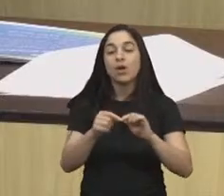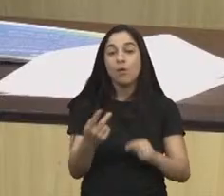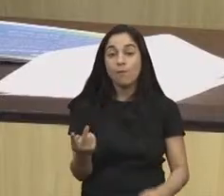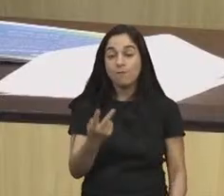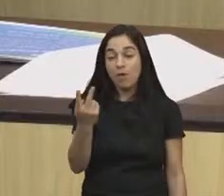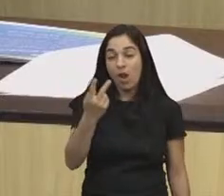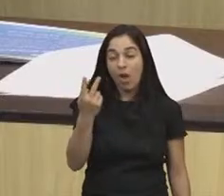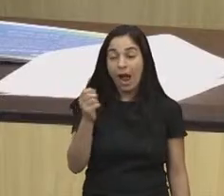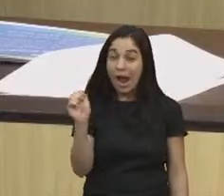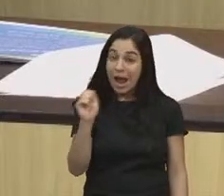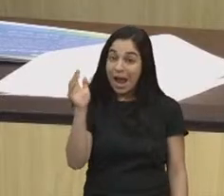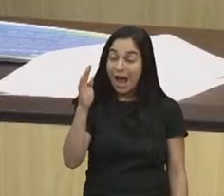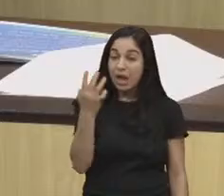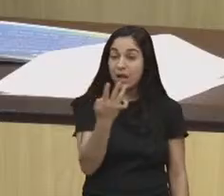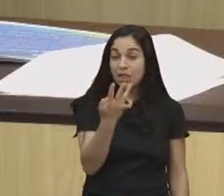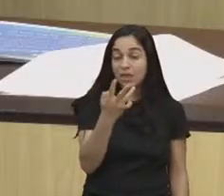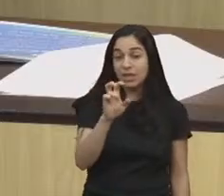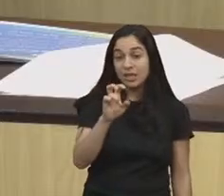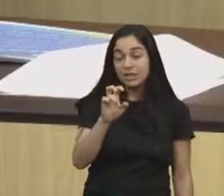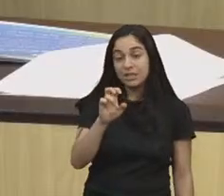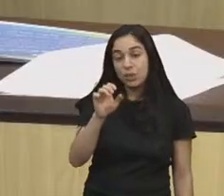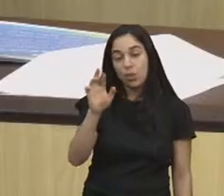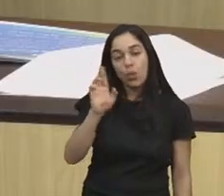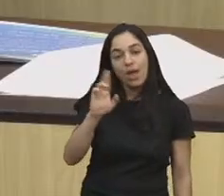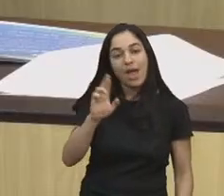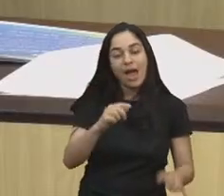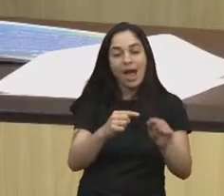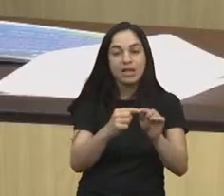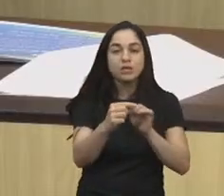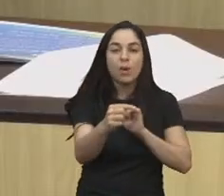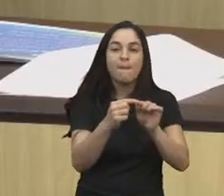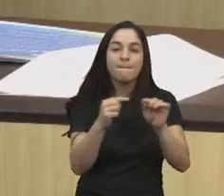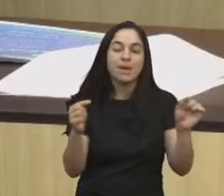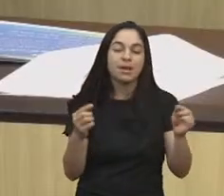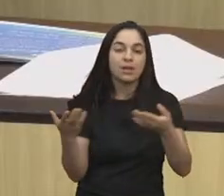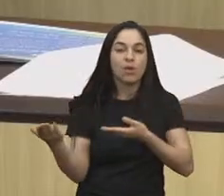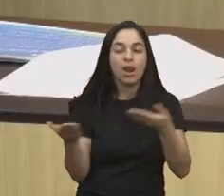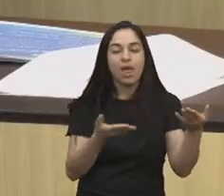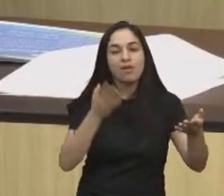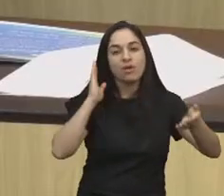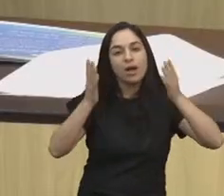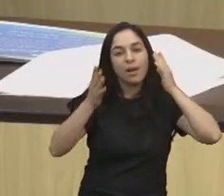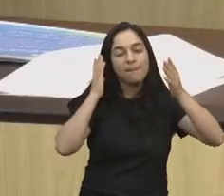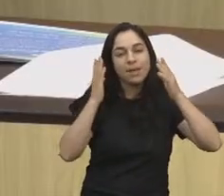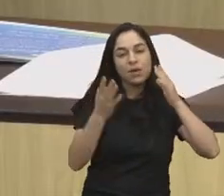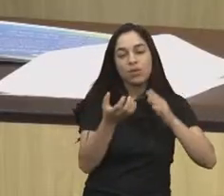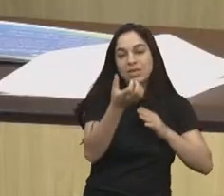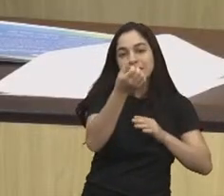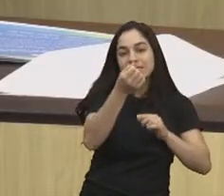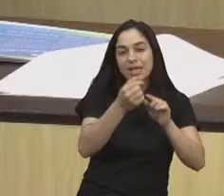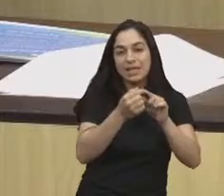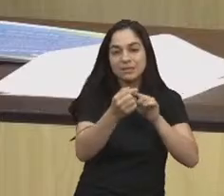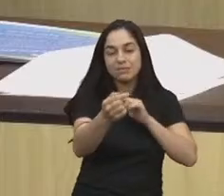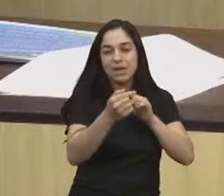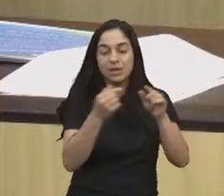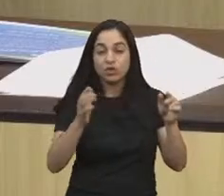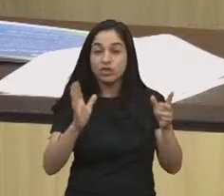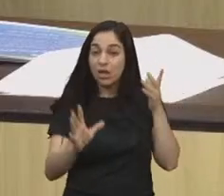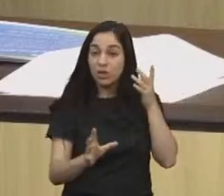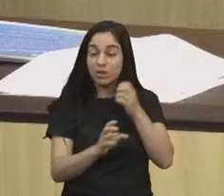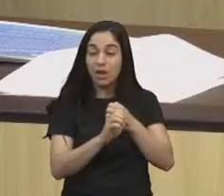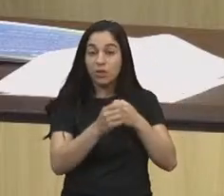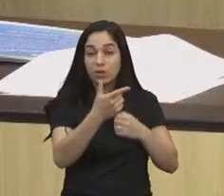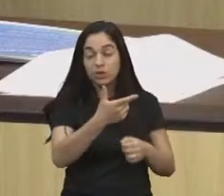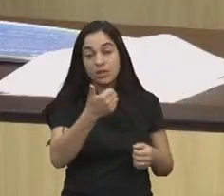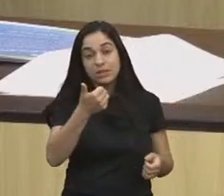muito alto, está R$ 35,00 o metro cúbico, então eles levam um caminhão de 6 metros, já dá R$ 210,00,